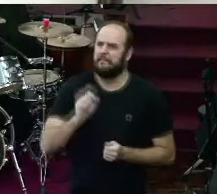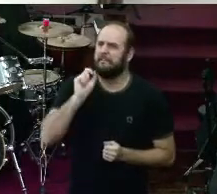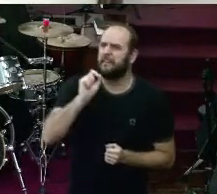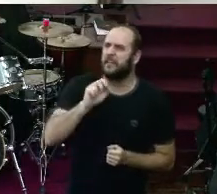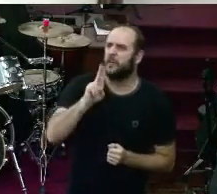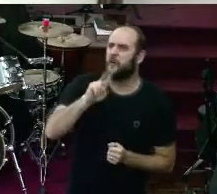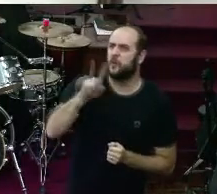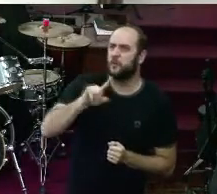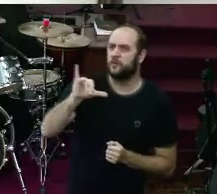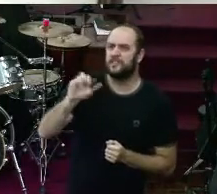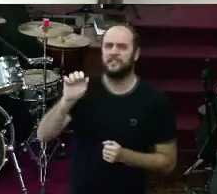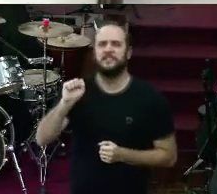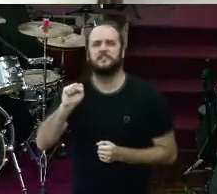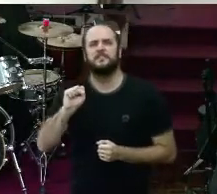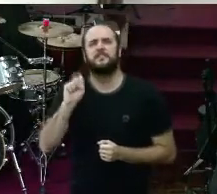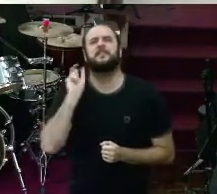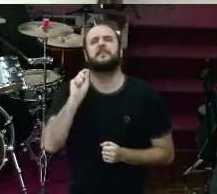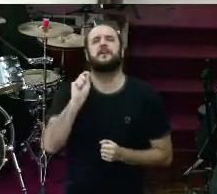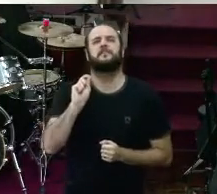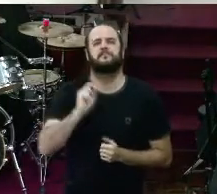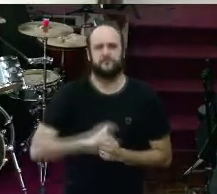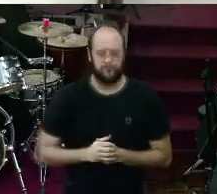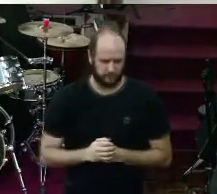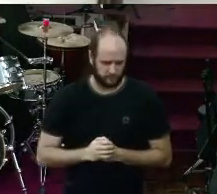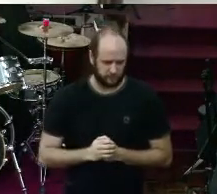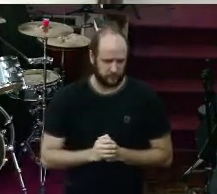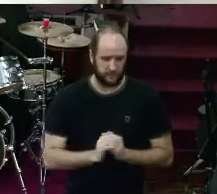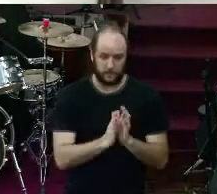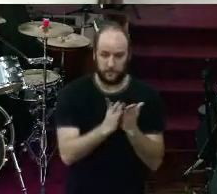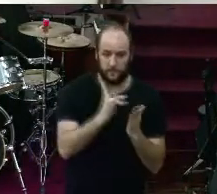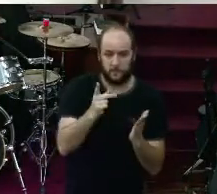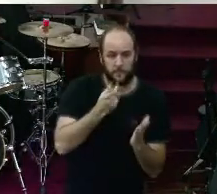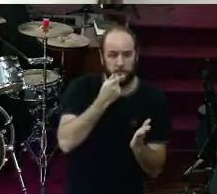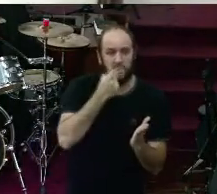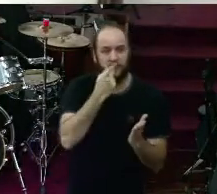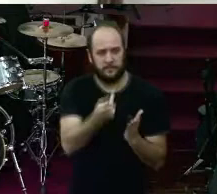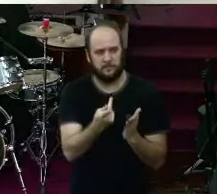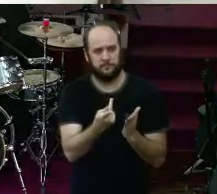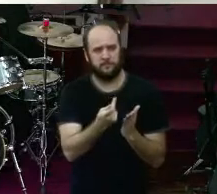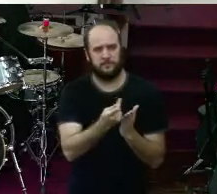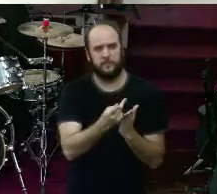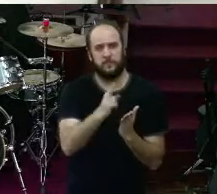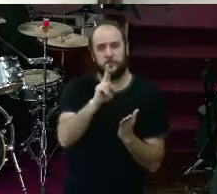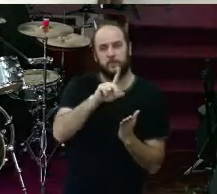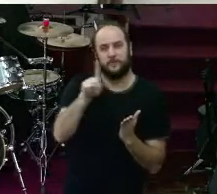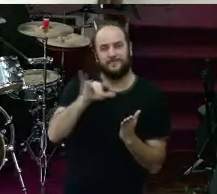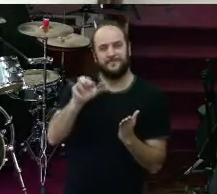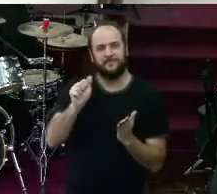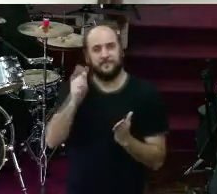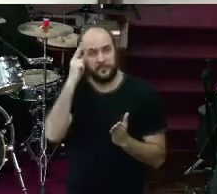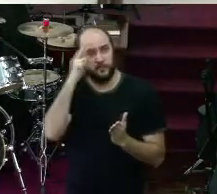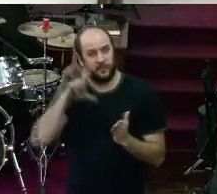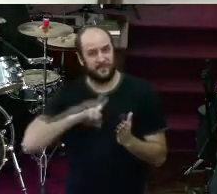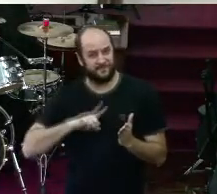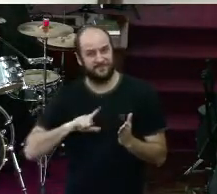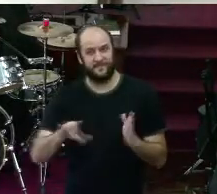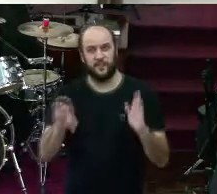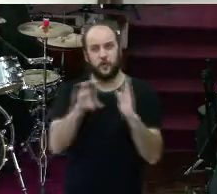Uzias, irmãos? O rei Uzias, segundo a palavra de Deus, e você pode confirmar depois disso no segundo livro das Crônicas, no capítulo